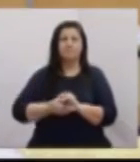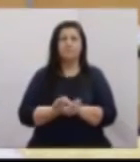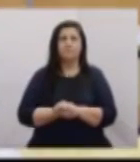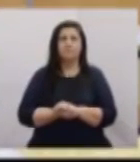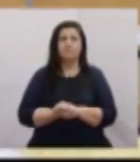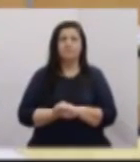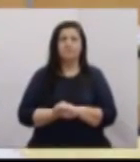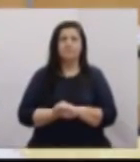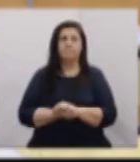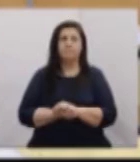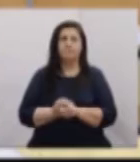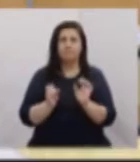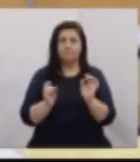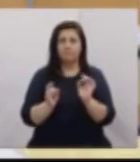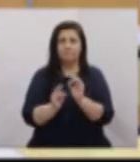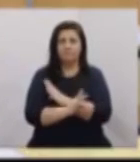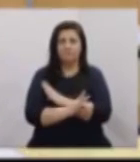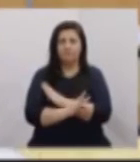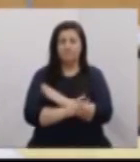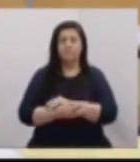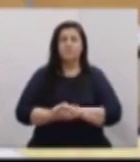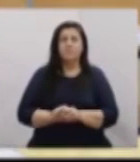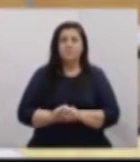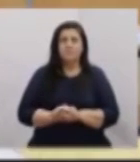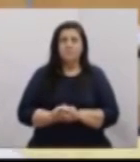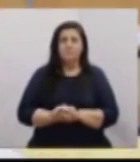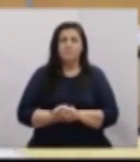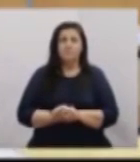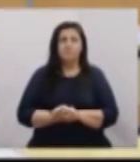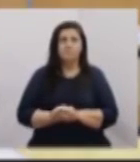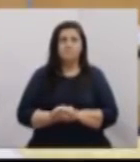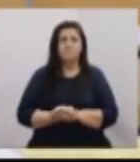Senhor presidente, não temos mais requerimentos.